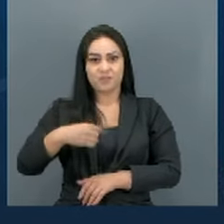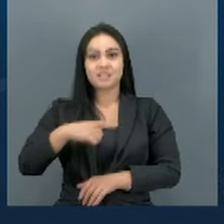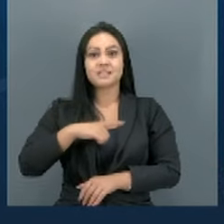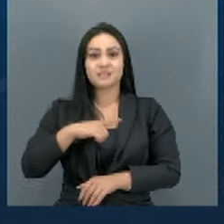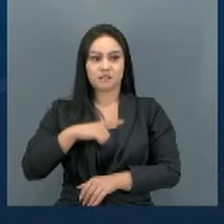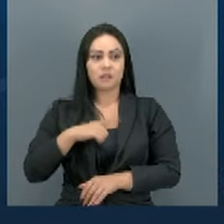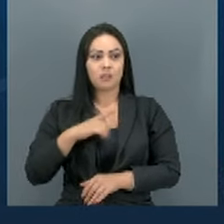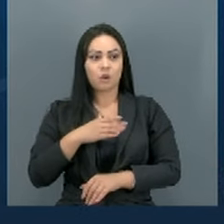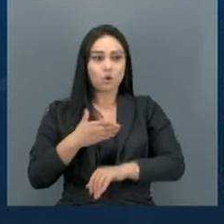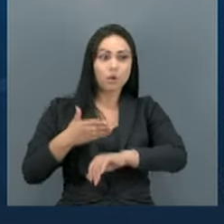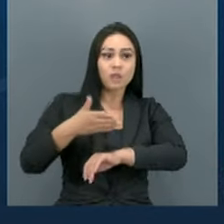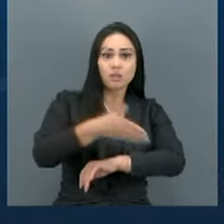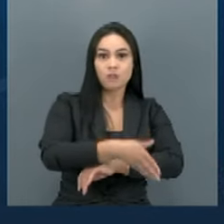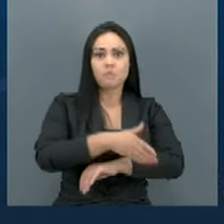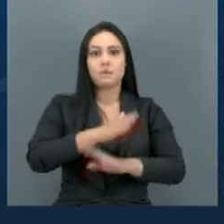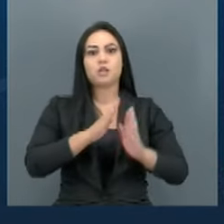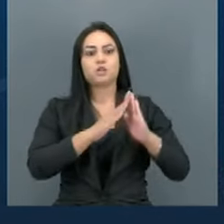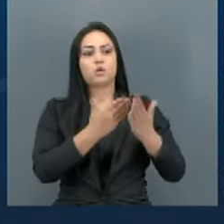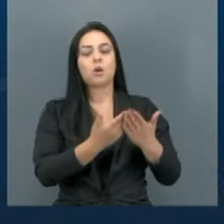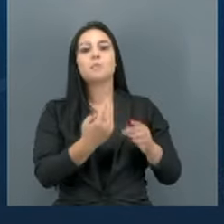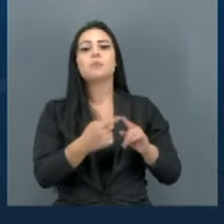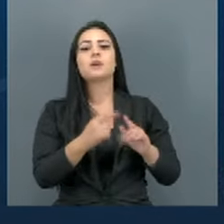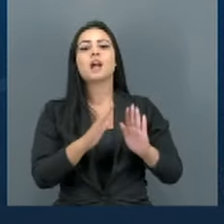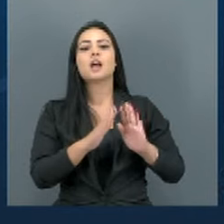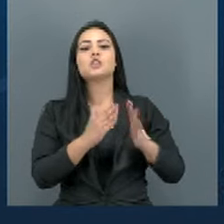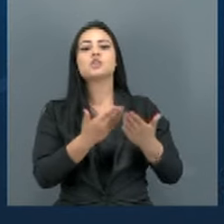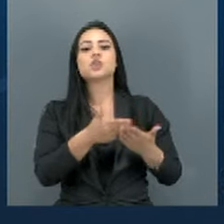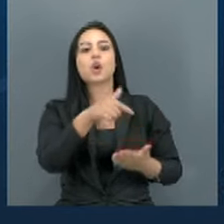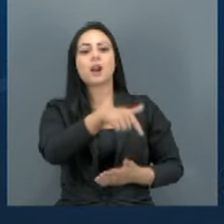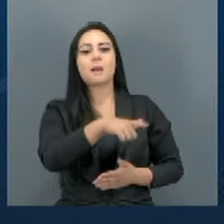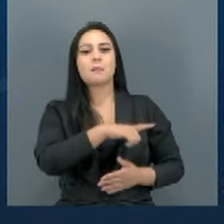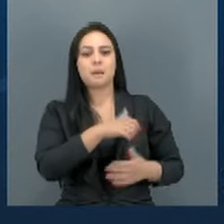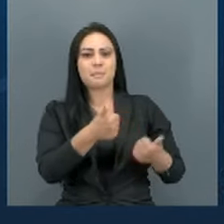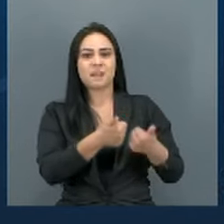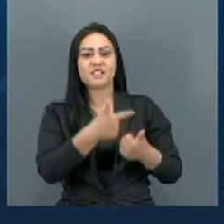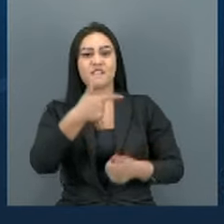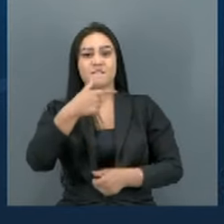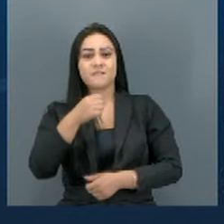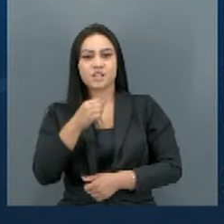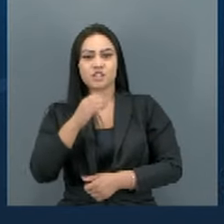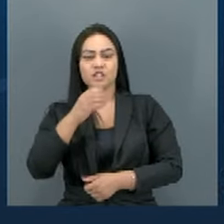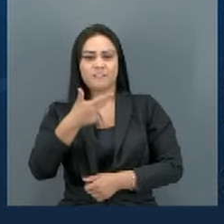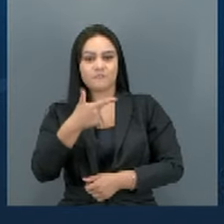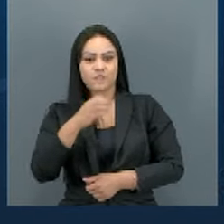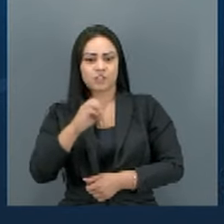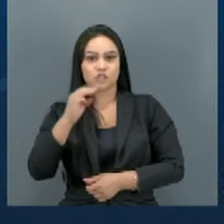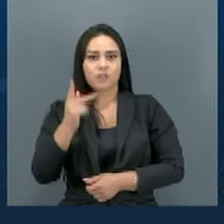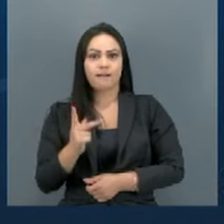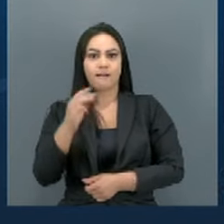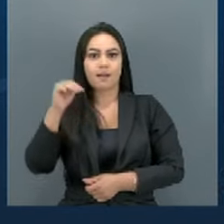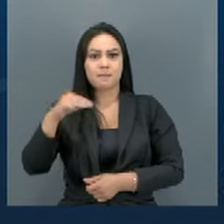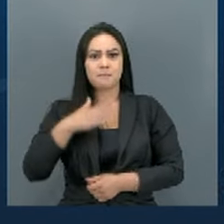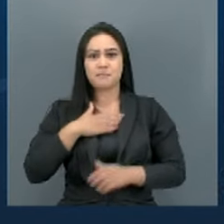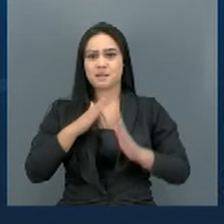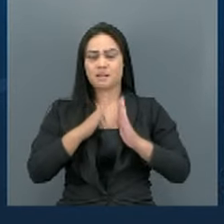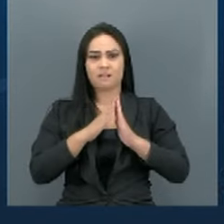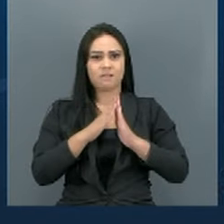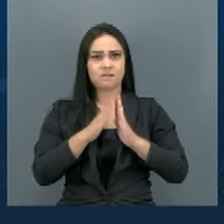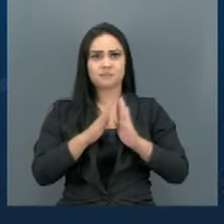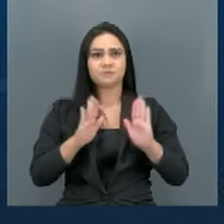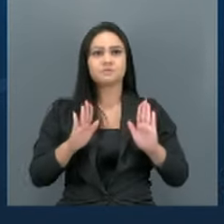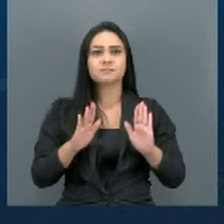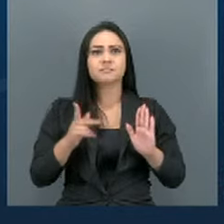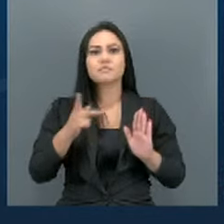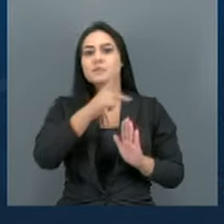escola, porque a escola mais próxima que tem é uma base dos 20 quilômetros, foi o que é aberto, porque sem contar com a minha casa não é aberto. Ninguém